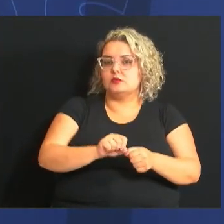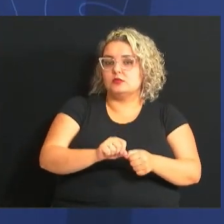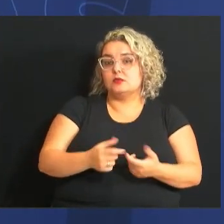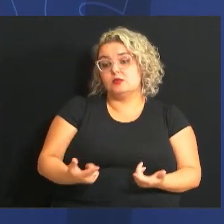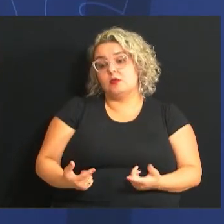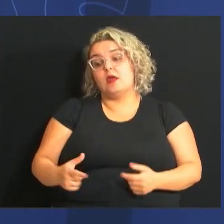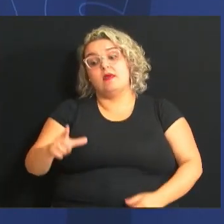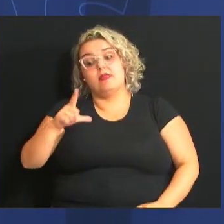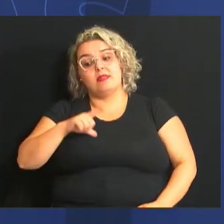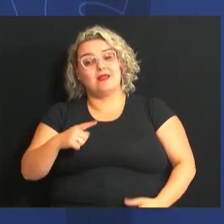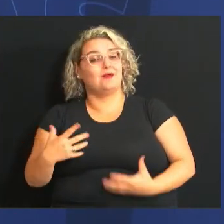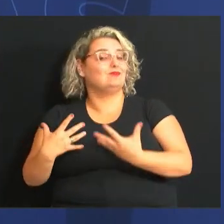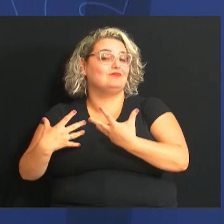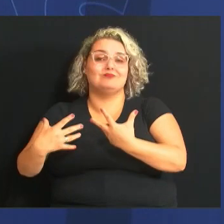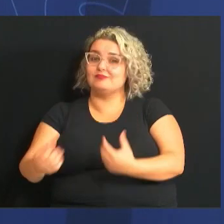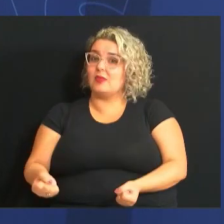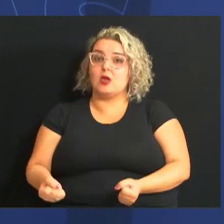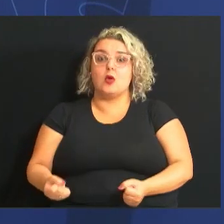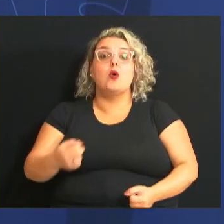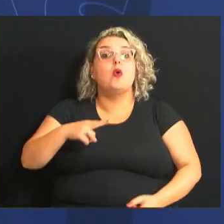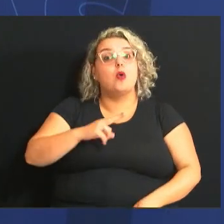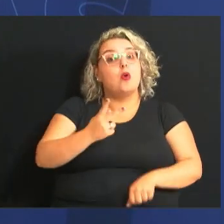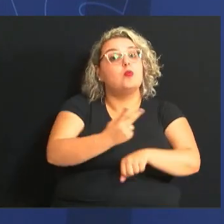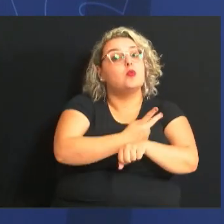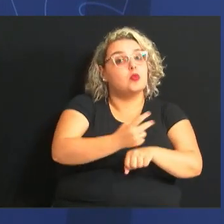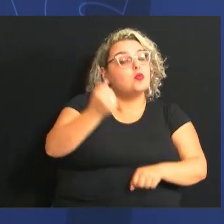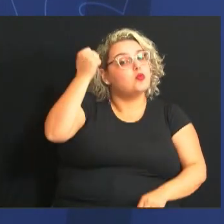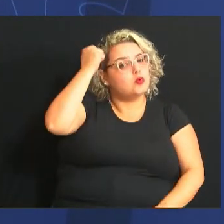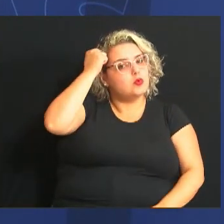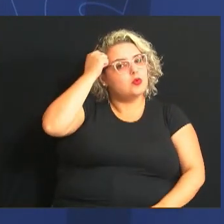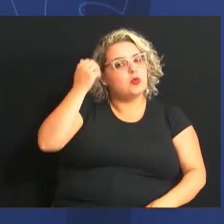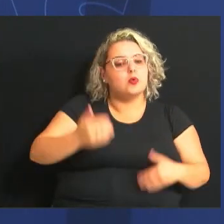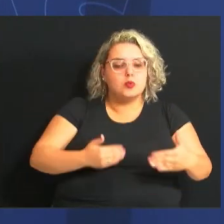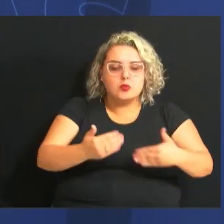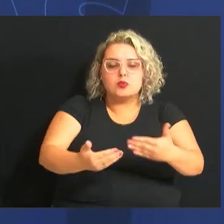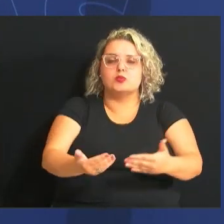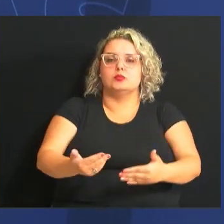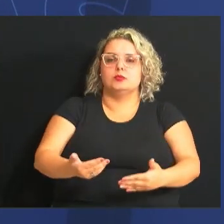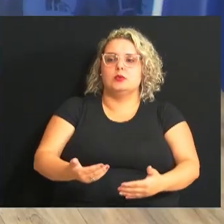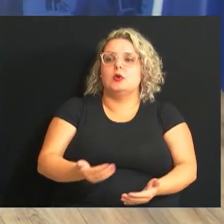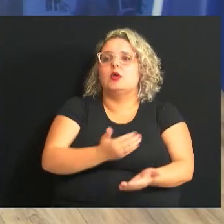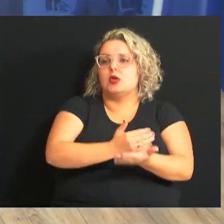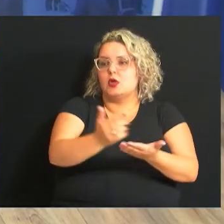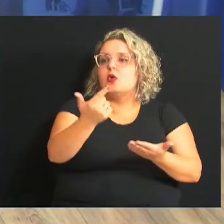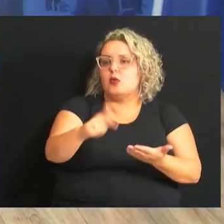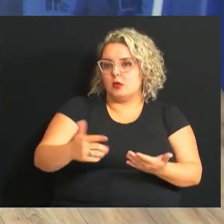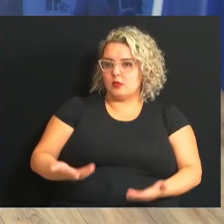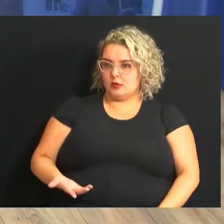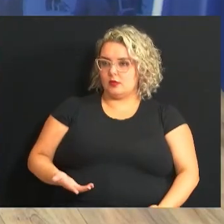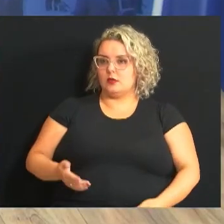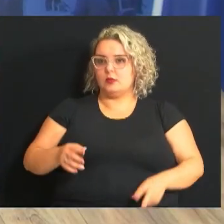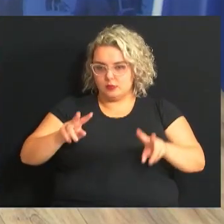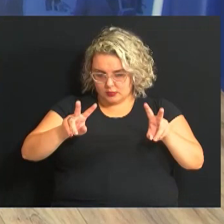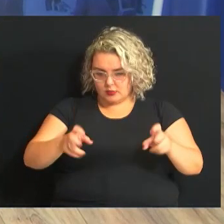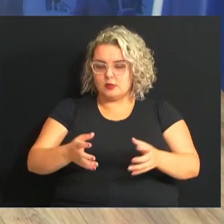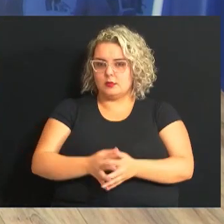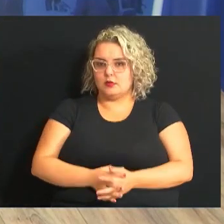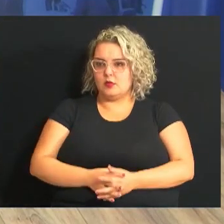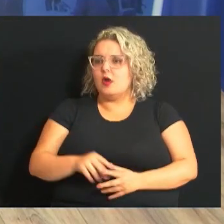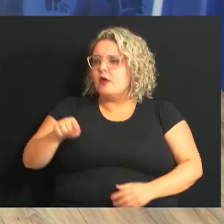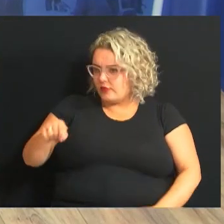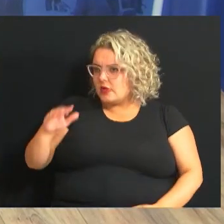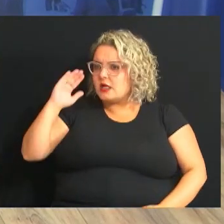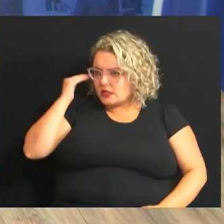e procurar culpados, ou seguir em frente e recomeçar. Você, fecha aspas. Você entende desta maneira